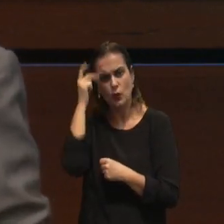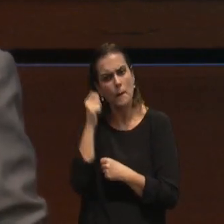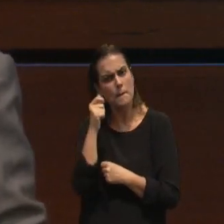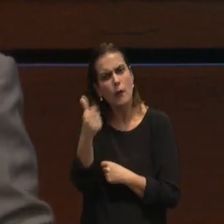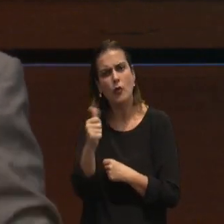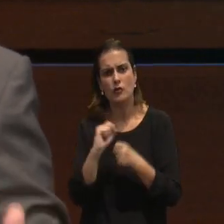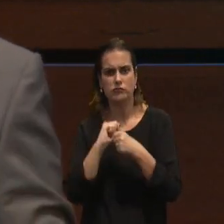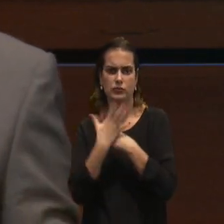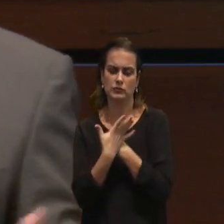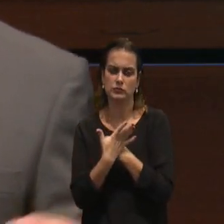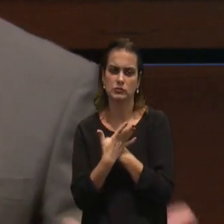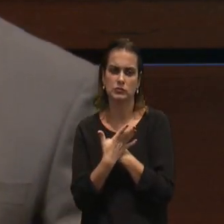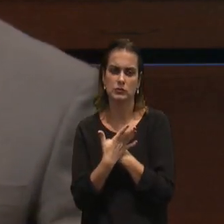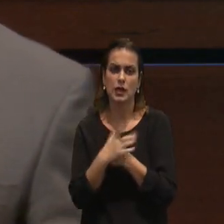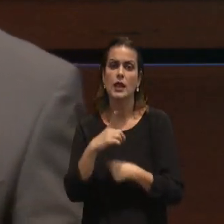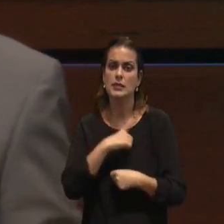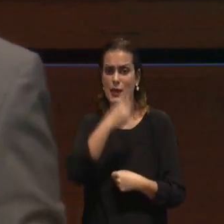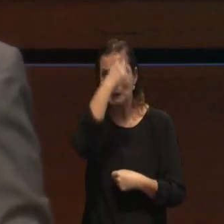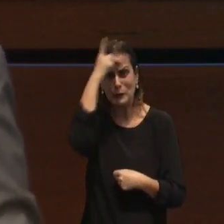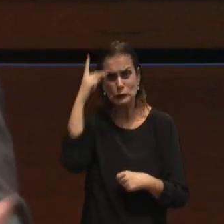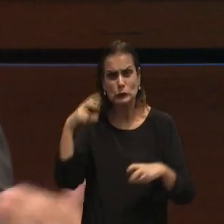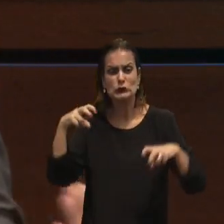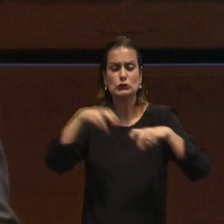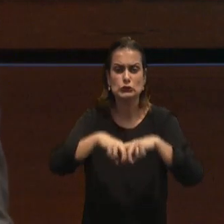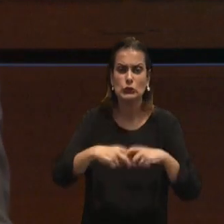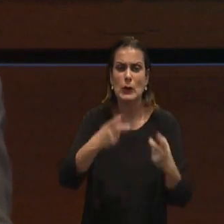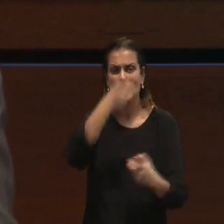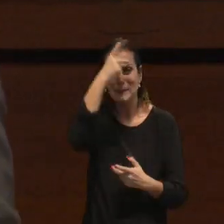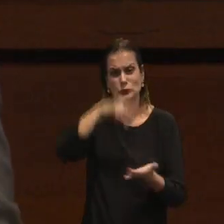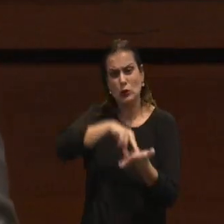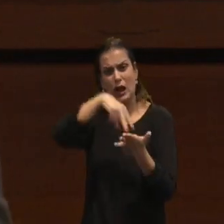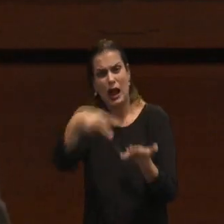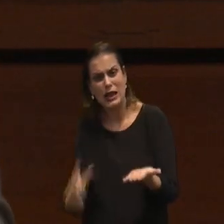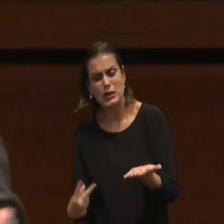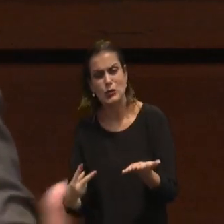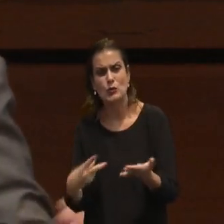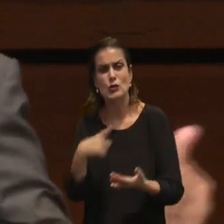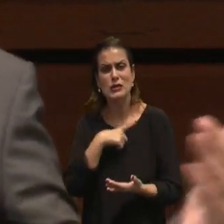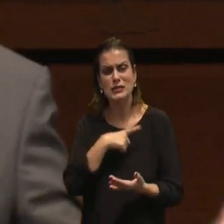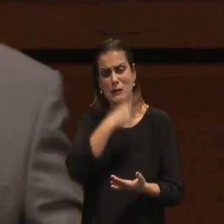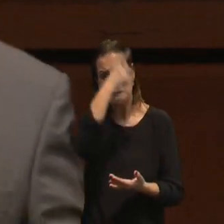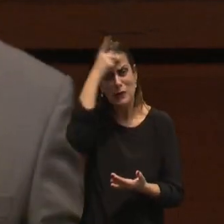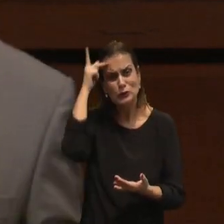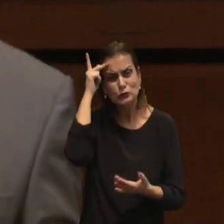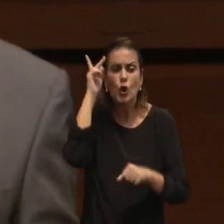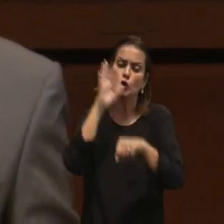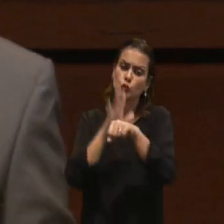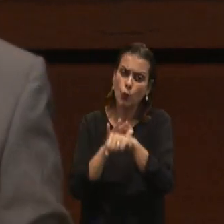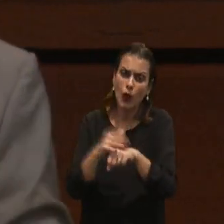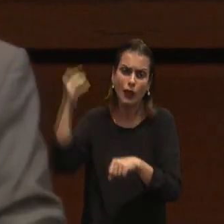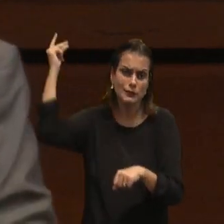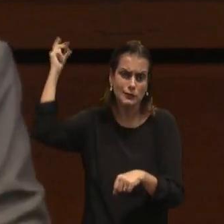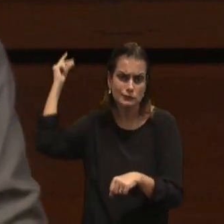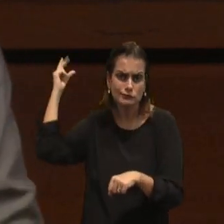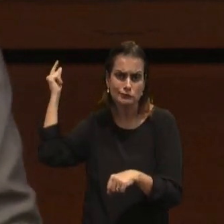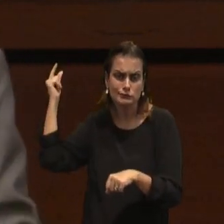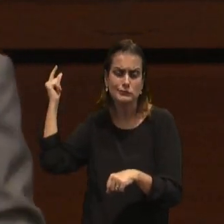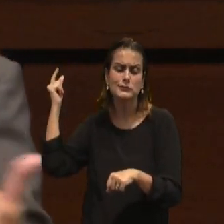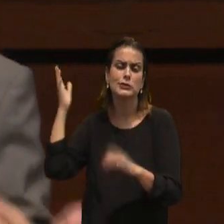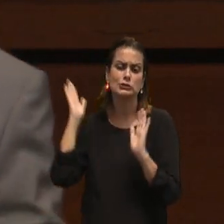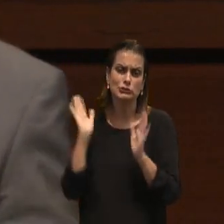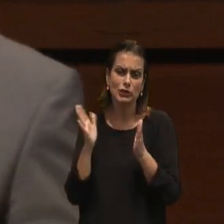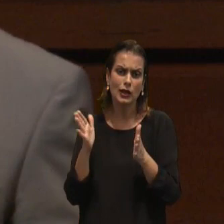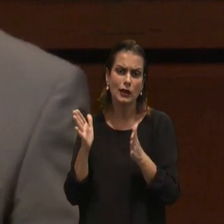casos. Nós temos aqui pessoas que foram acidentadas, pessoas que caíram, temos aqui pessoas que possuíam doenças, estavam enfermas e